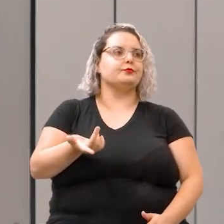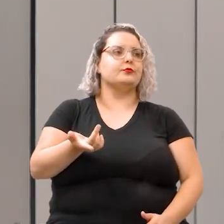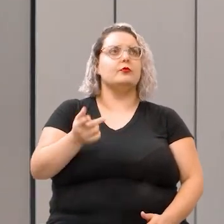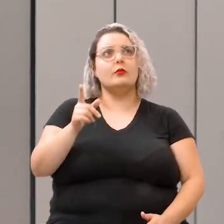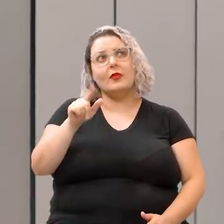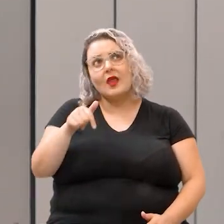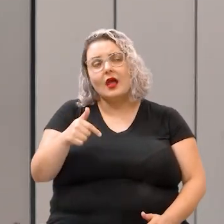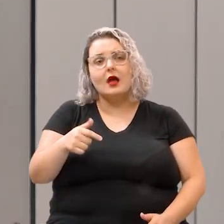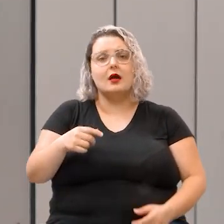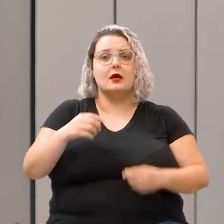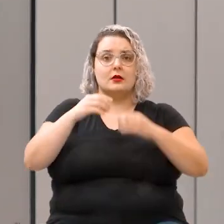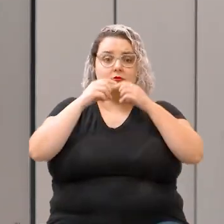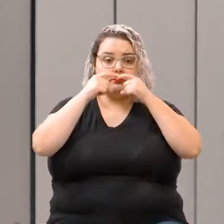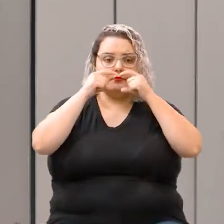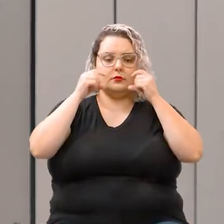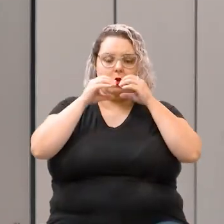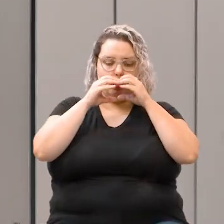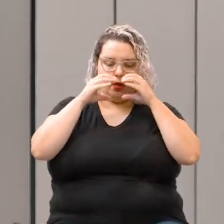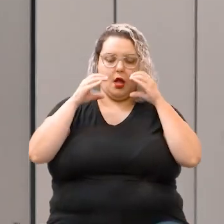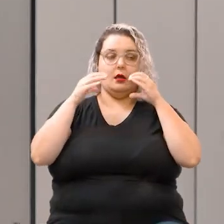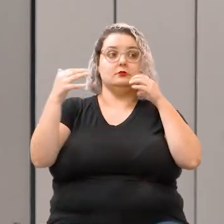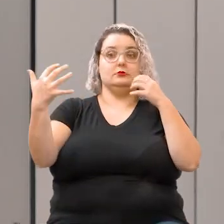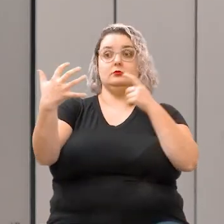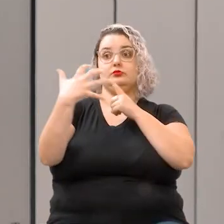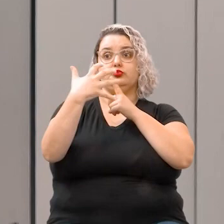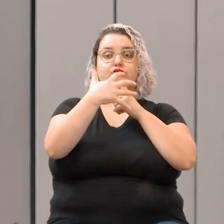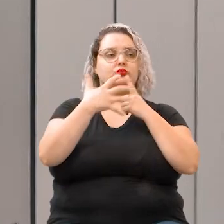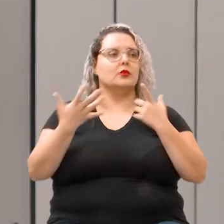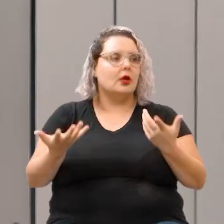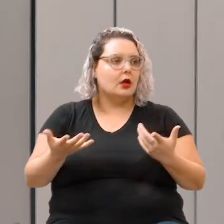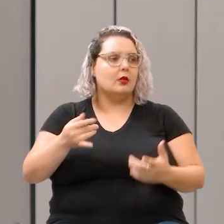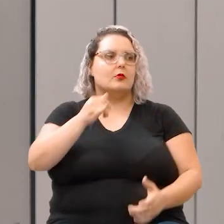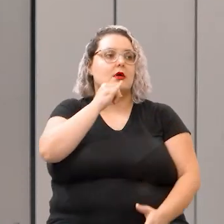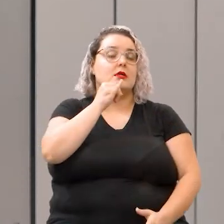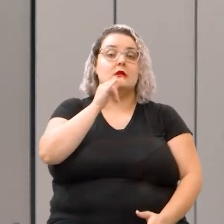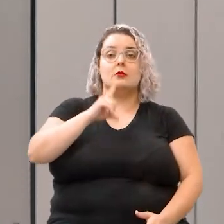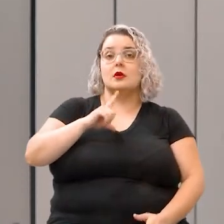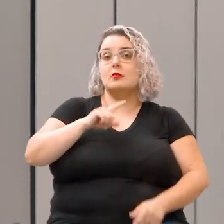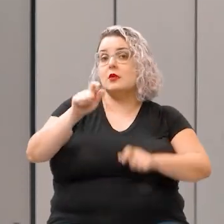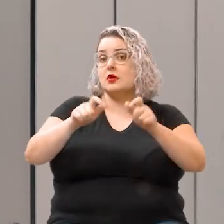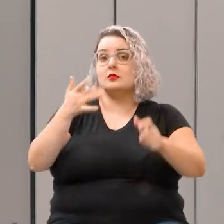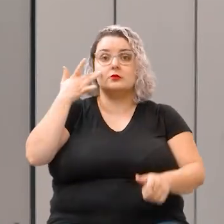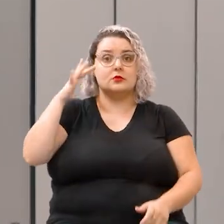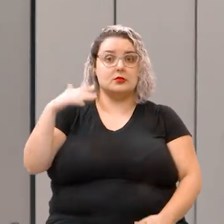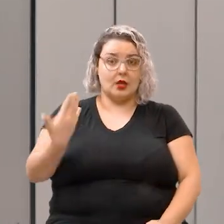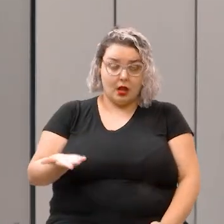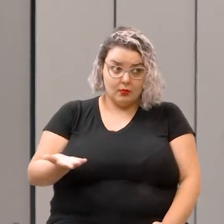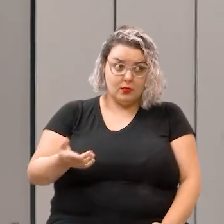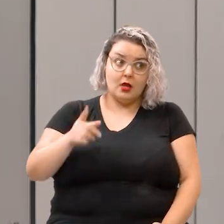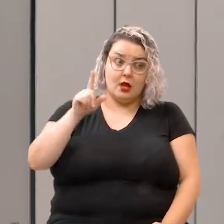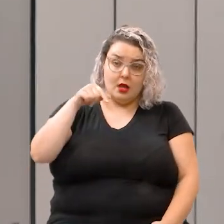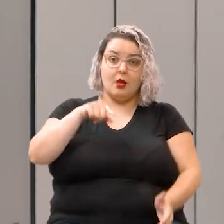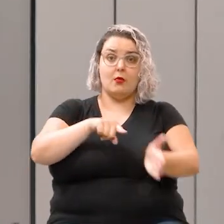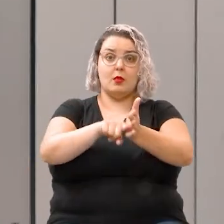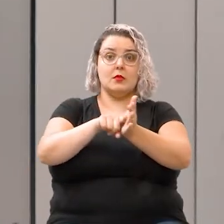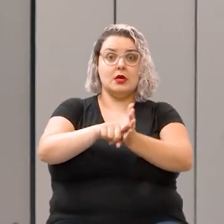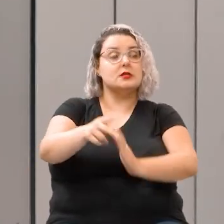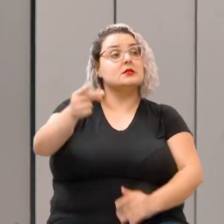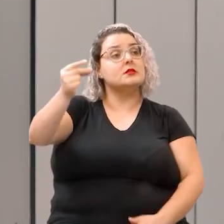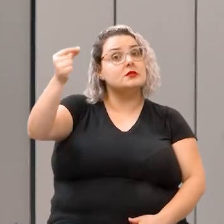que é a maior cavidade que a gente tem, que é preciso estar atento. Por exemplo, muita gente ainda não sabe, apesar de ser uma pesquisa